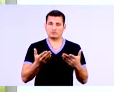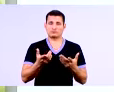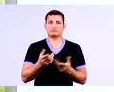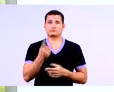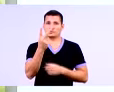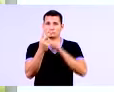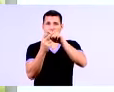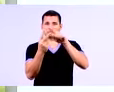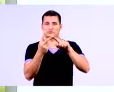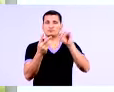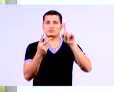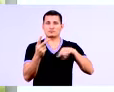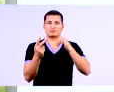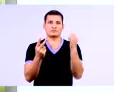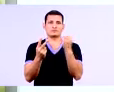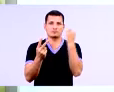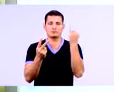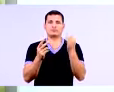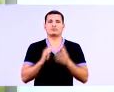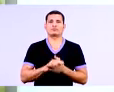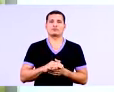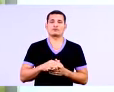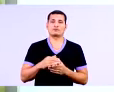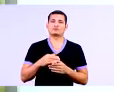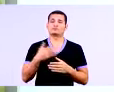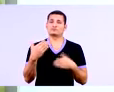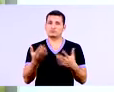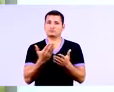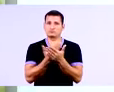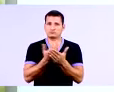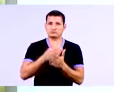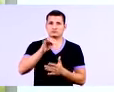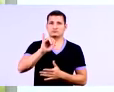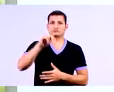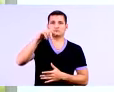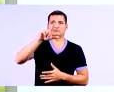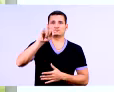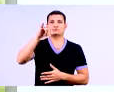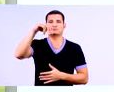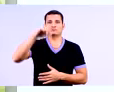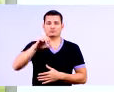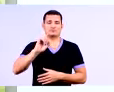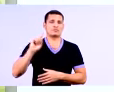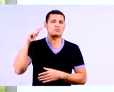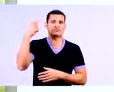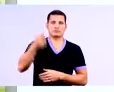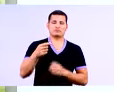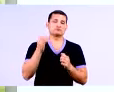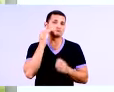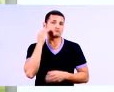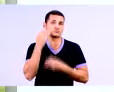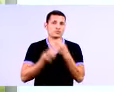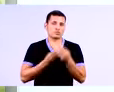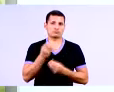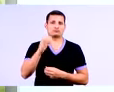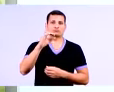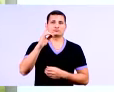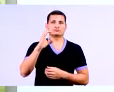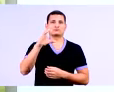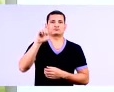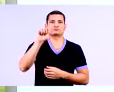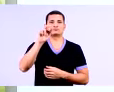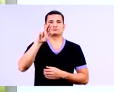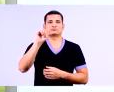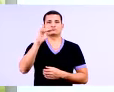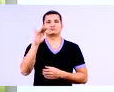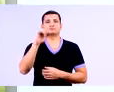modelos são importantes. Nós trabalharemos com o inline e em um outro momento veremos como fazer a declaração. É importante que